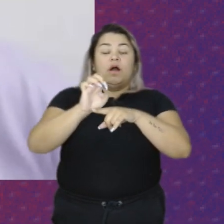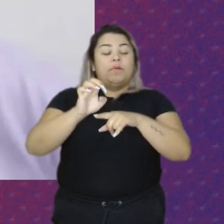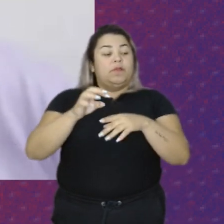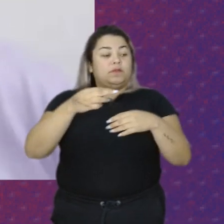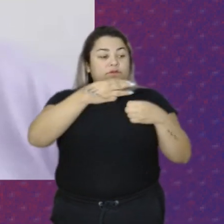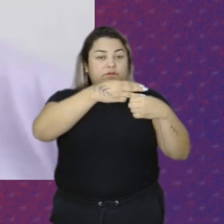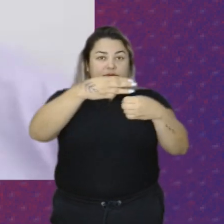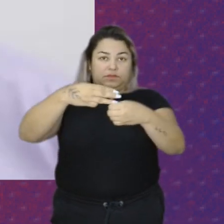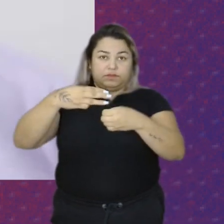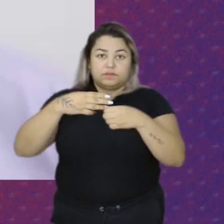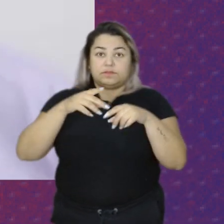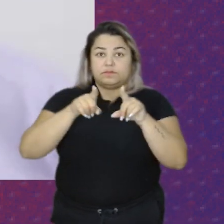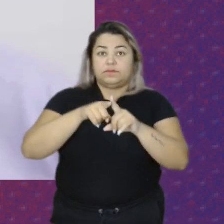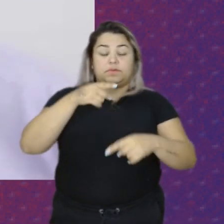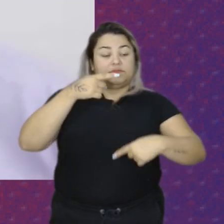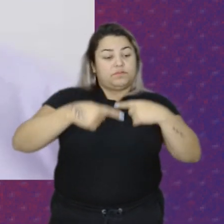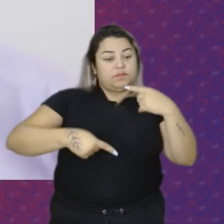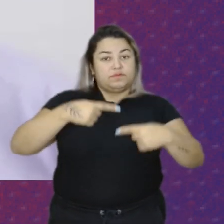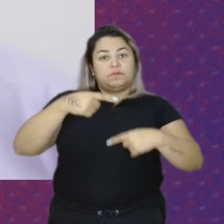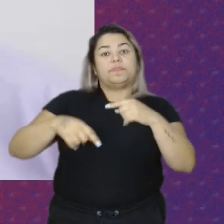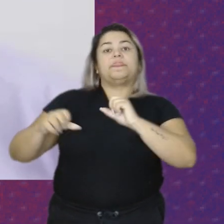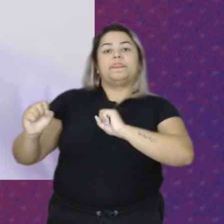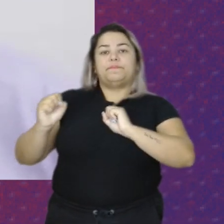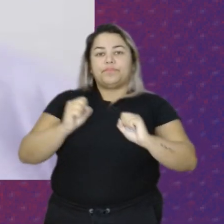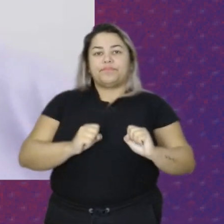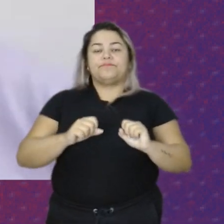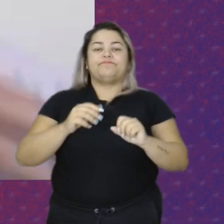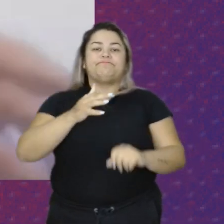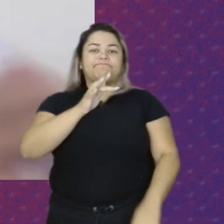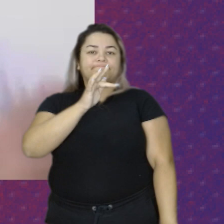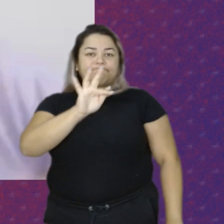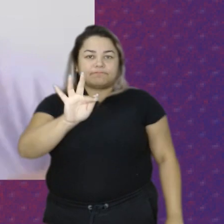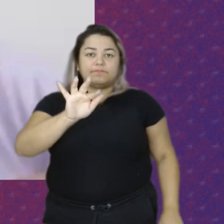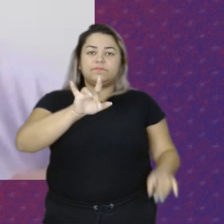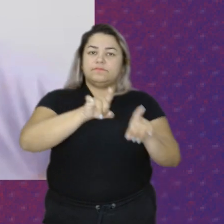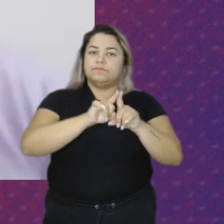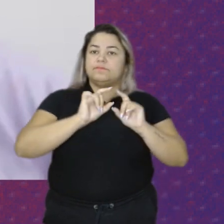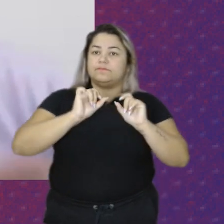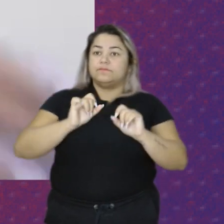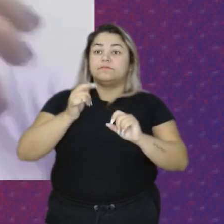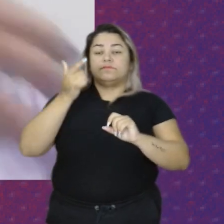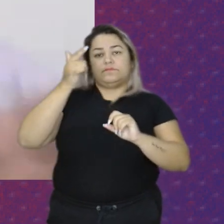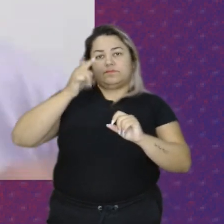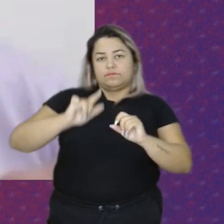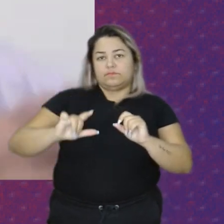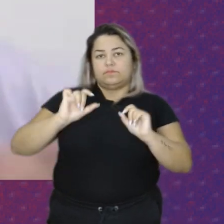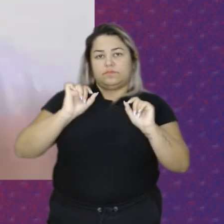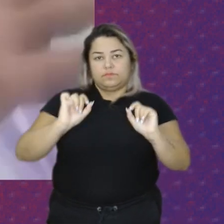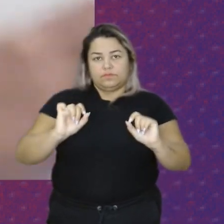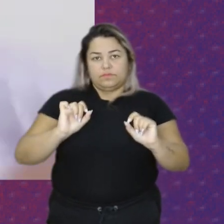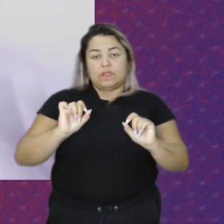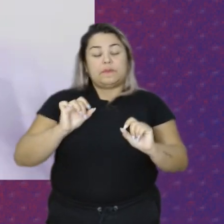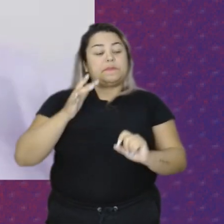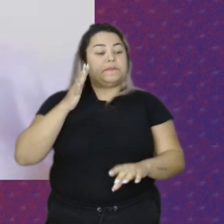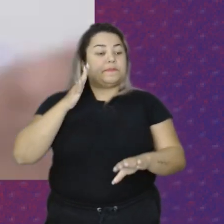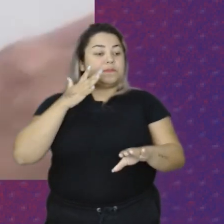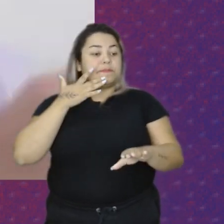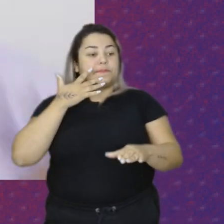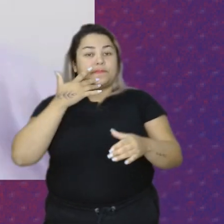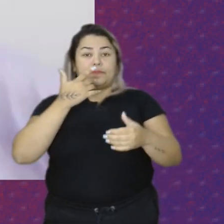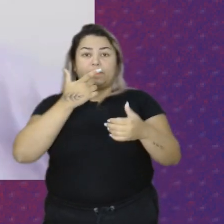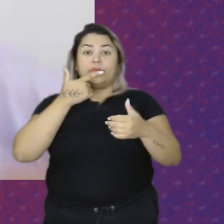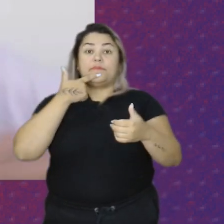municípios, porque as políticas ela pode vir do governo federal para os seus entes, porque é mais perto